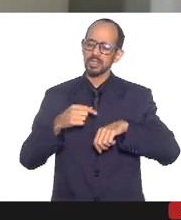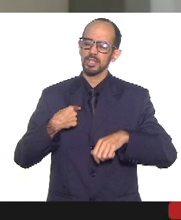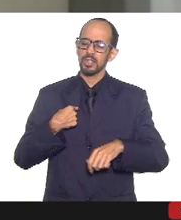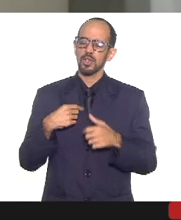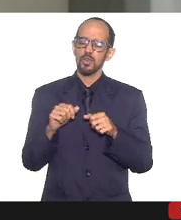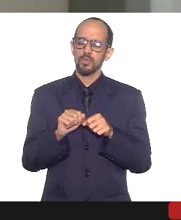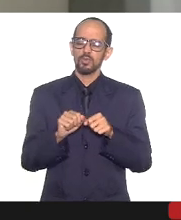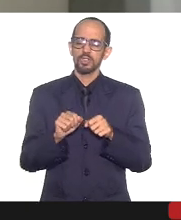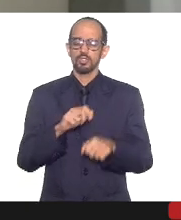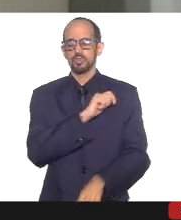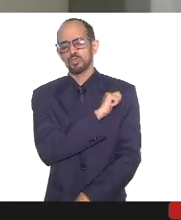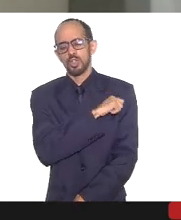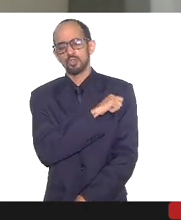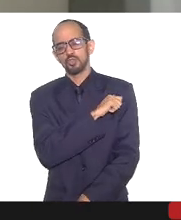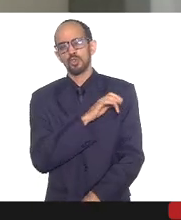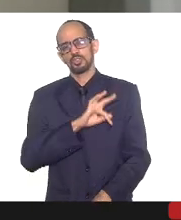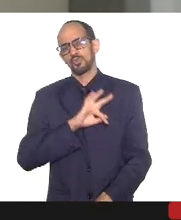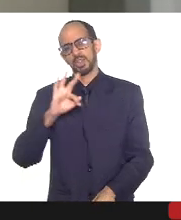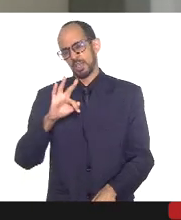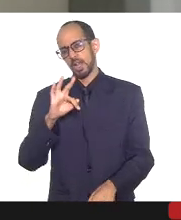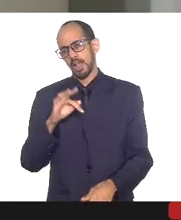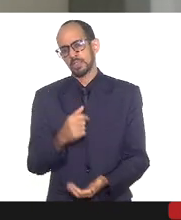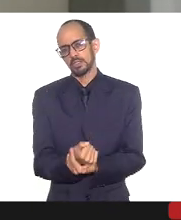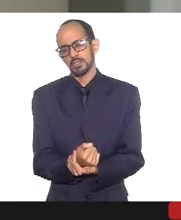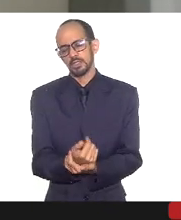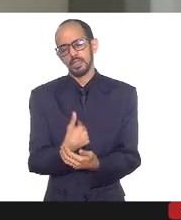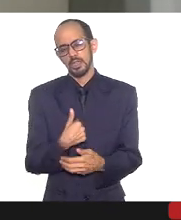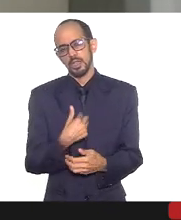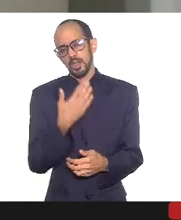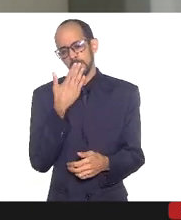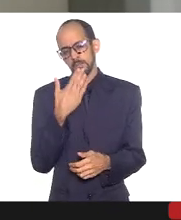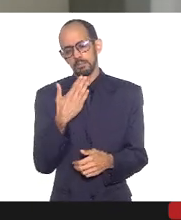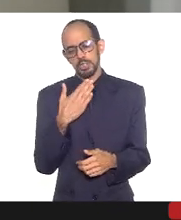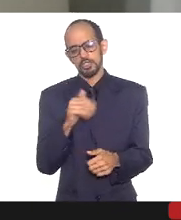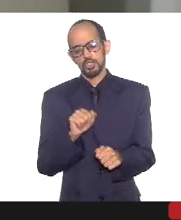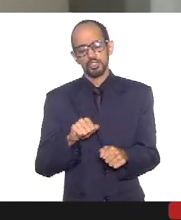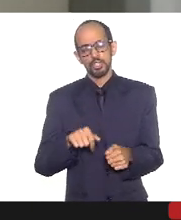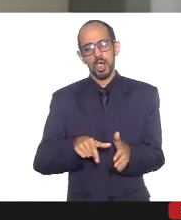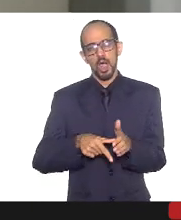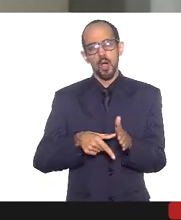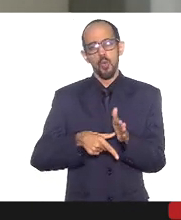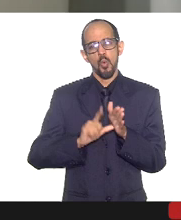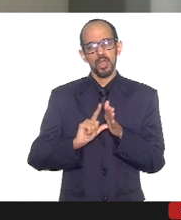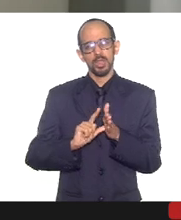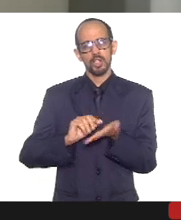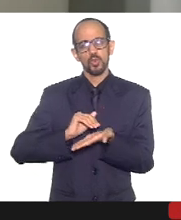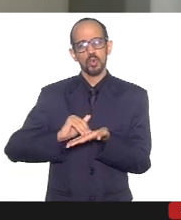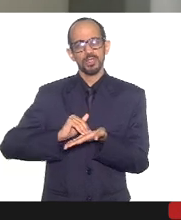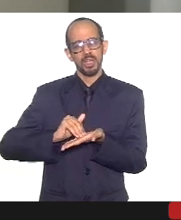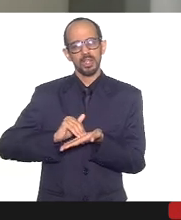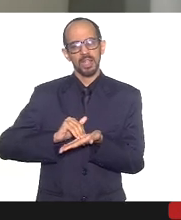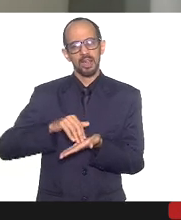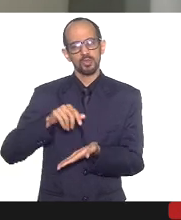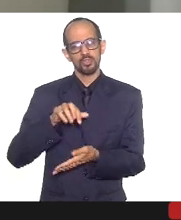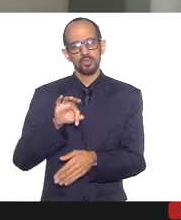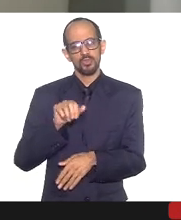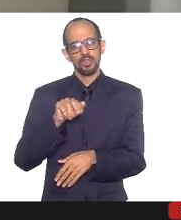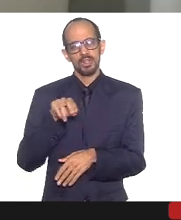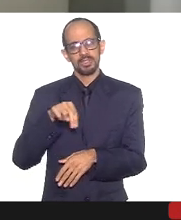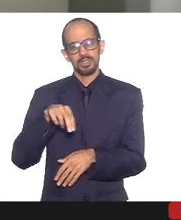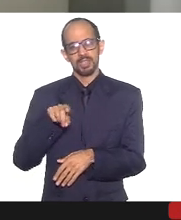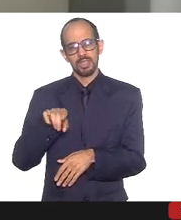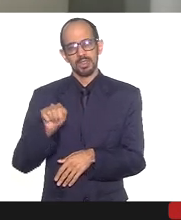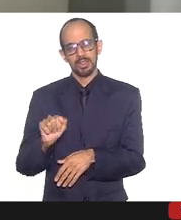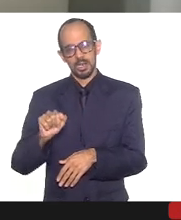do regime de recuperação fiscal, eu pedi ao antigo secretário de Fazenda, o doutor Guilherme Mercês, que eu